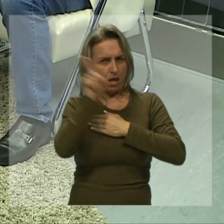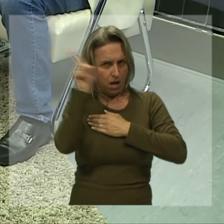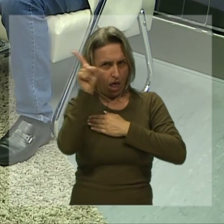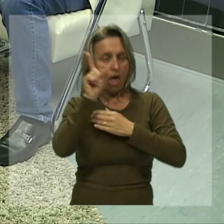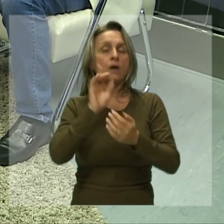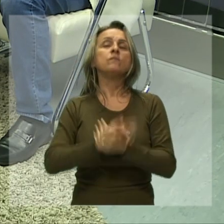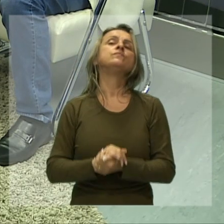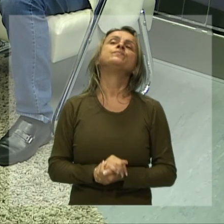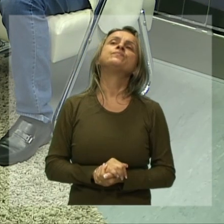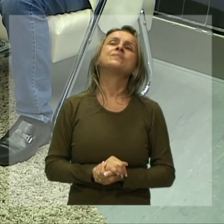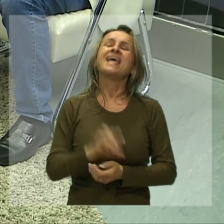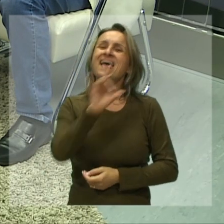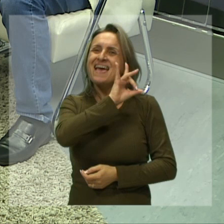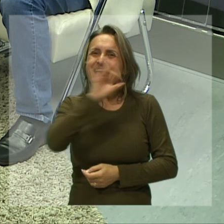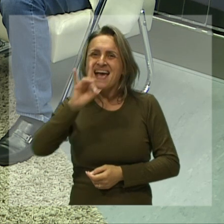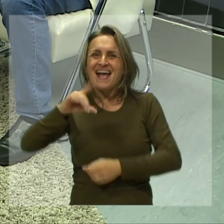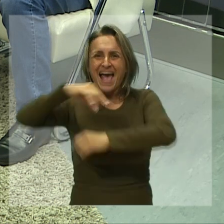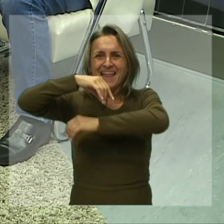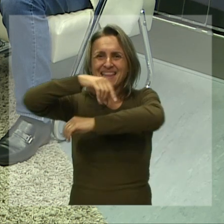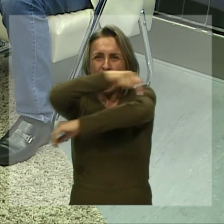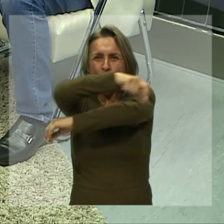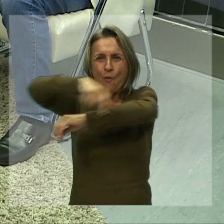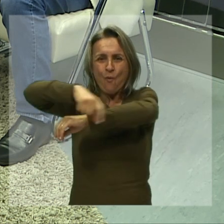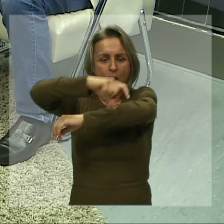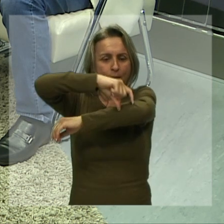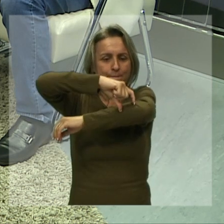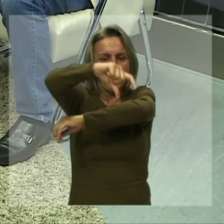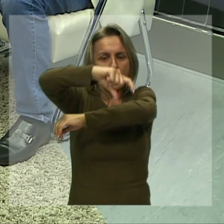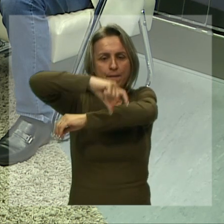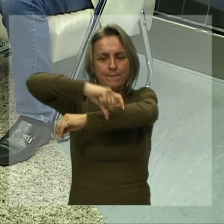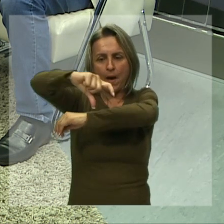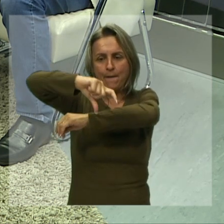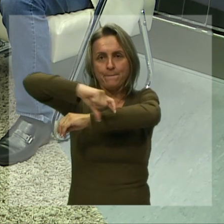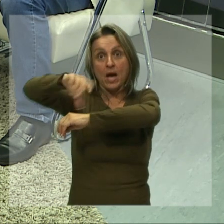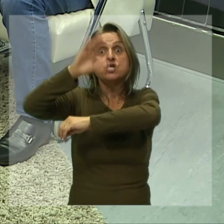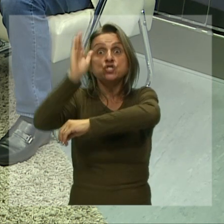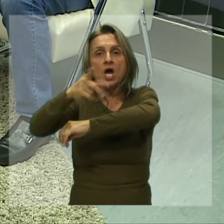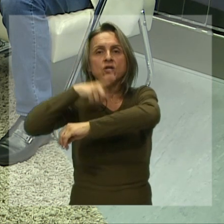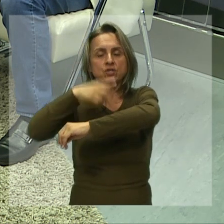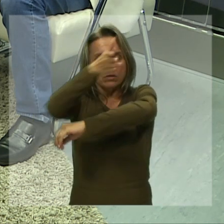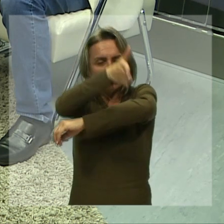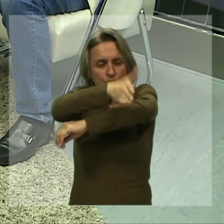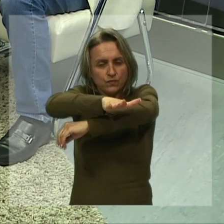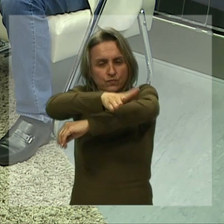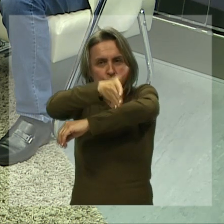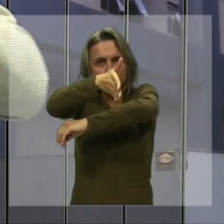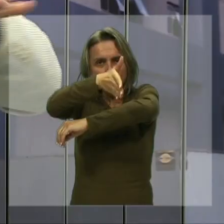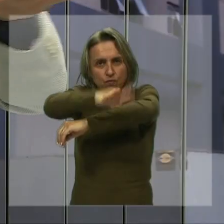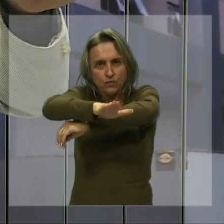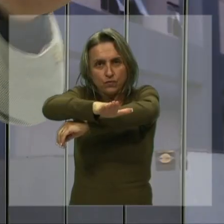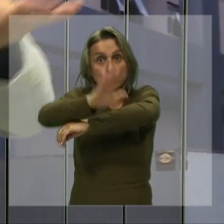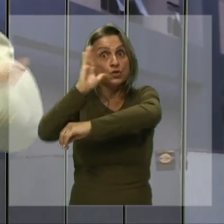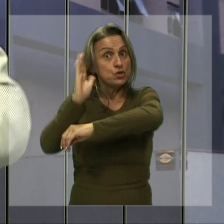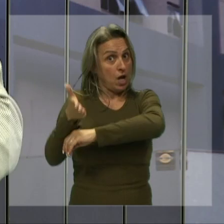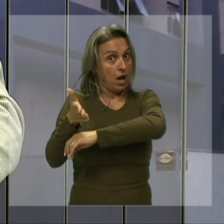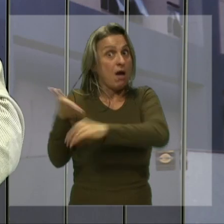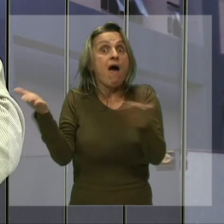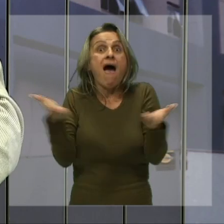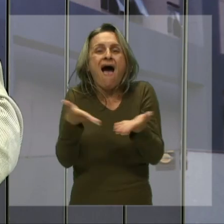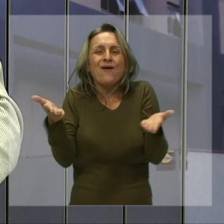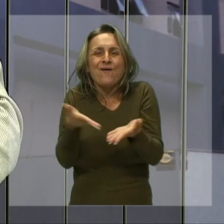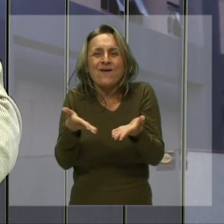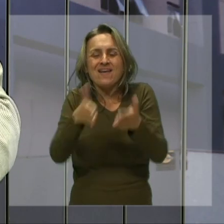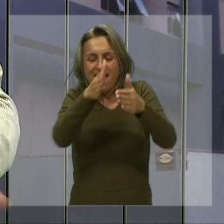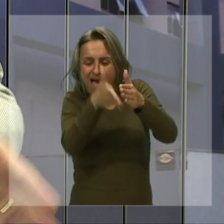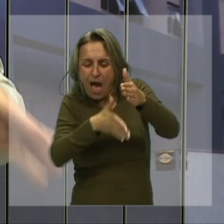Cada rua que corta ela já tinha um desnível nela. Agora eles abriram para colocar a rede de